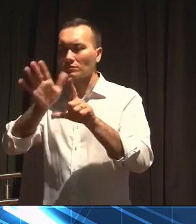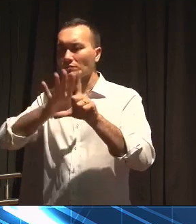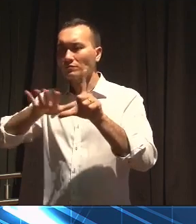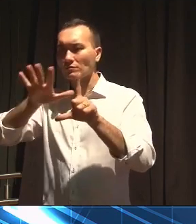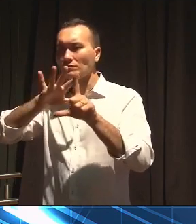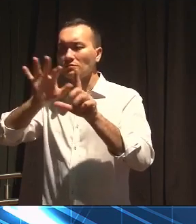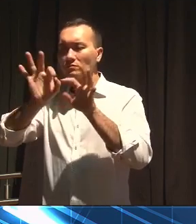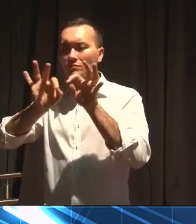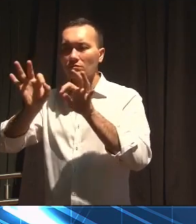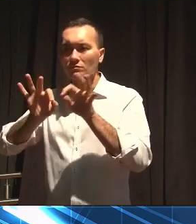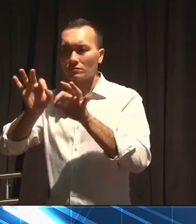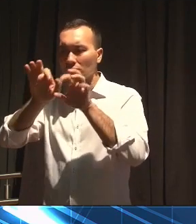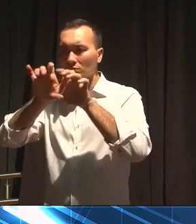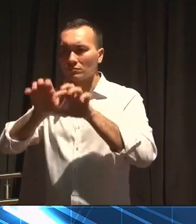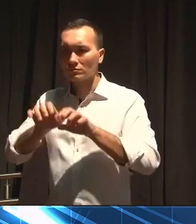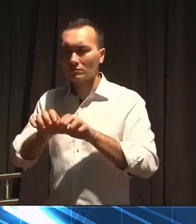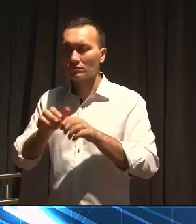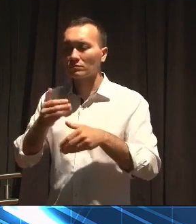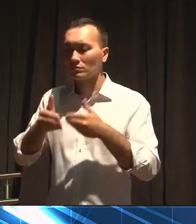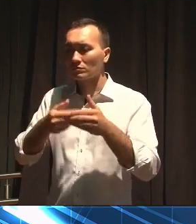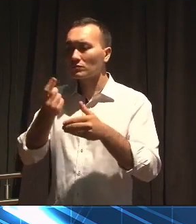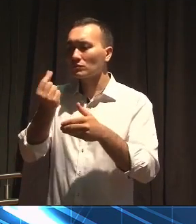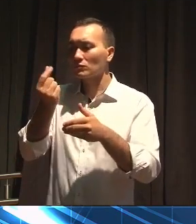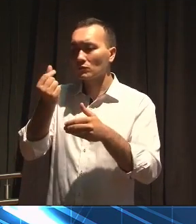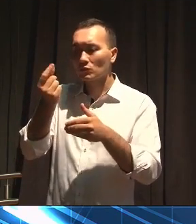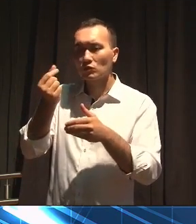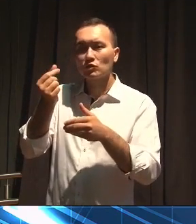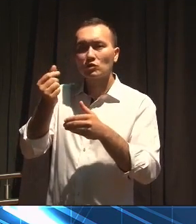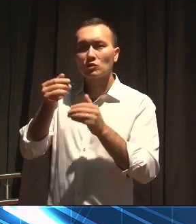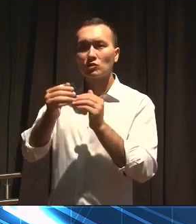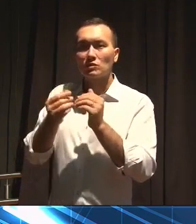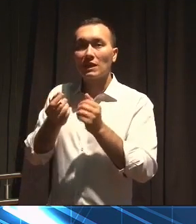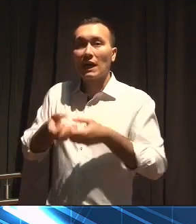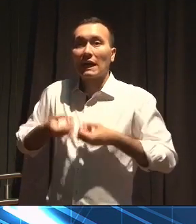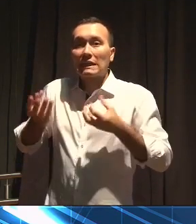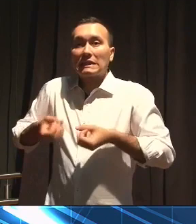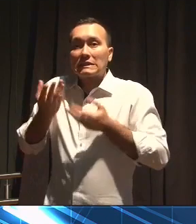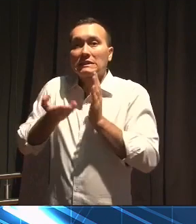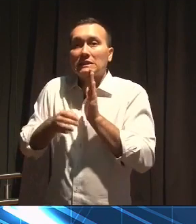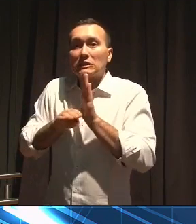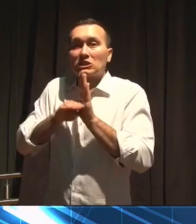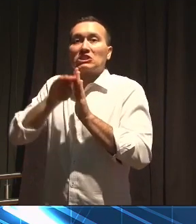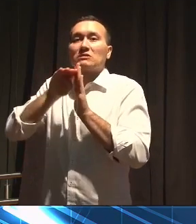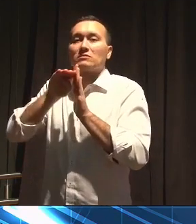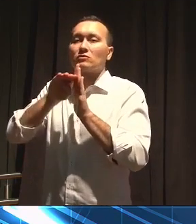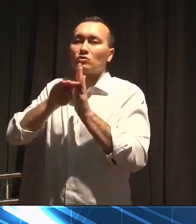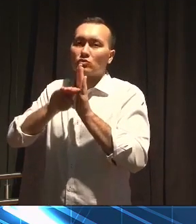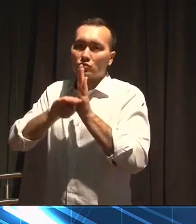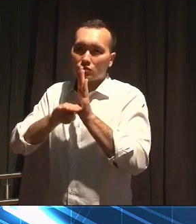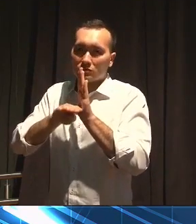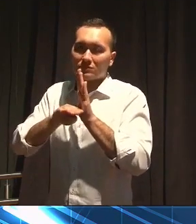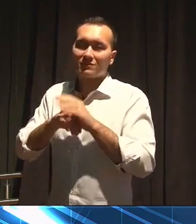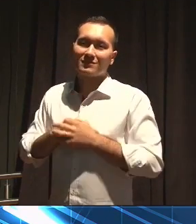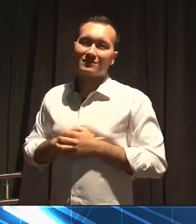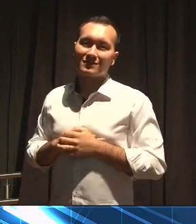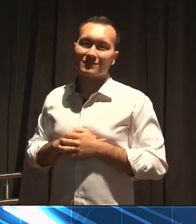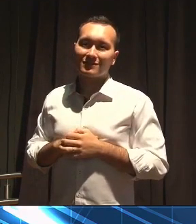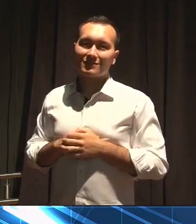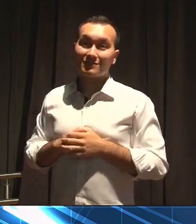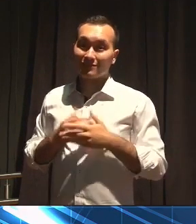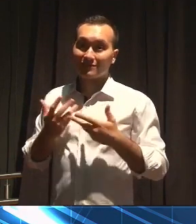passa muito pela questão de tu fazer essa análise, olhar ou estratificar os gastos e conscientizar todo mundo tem que